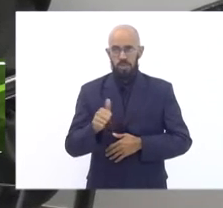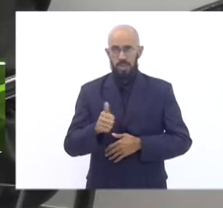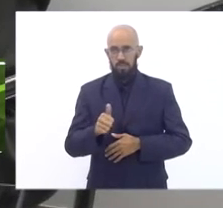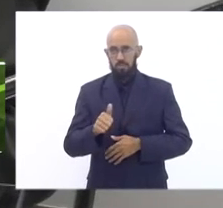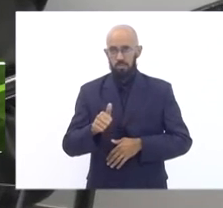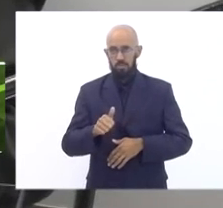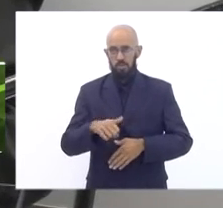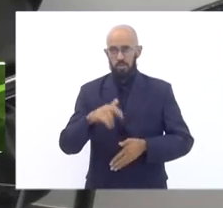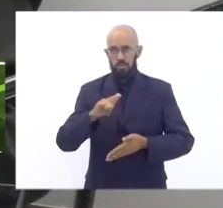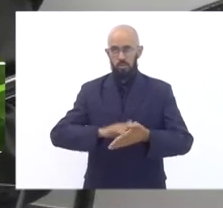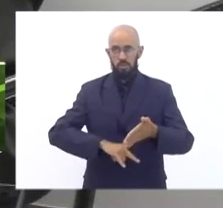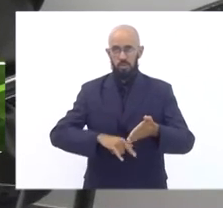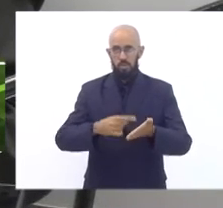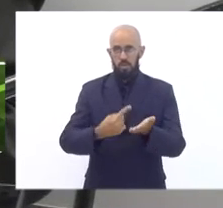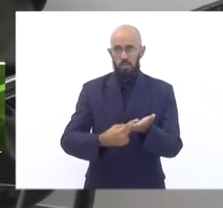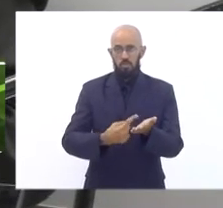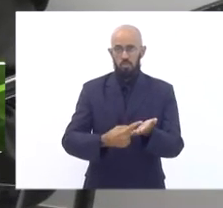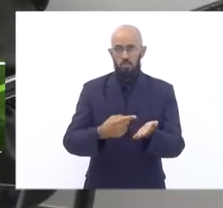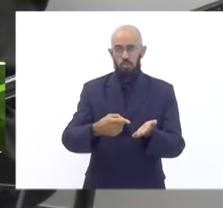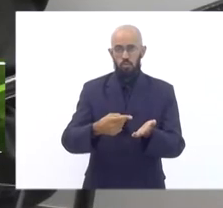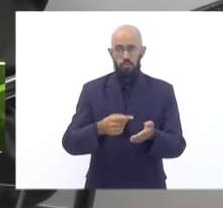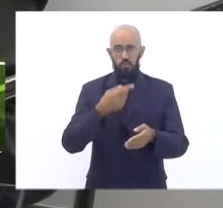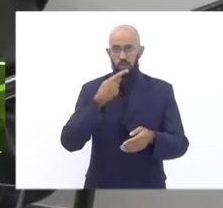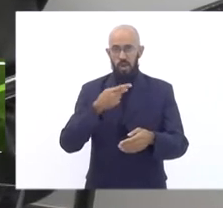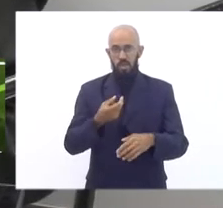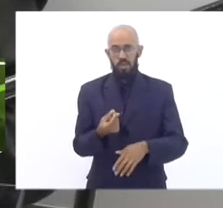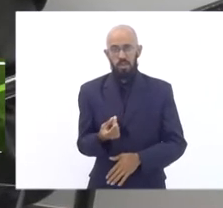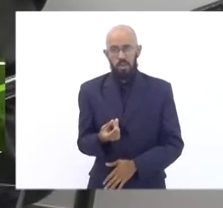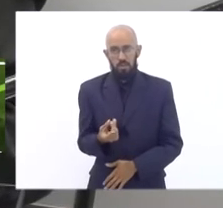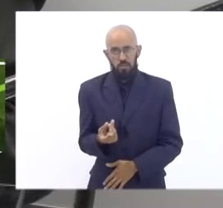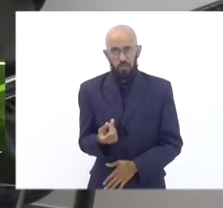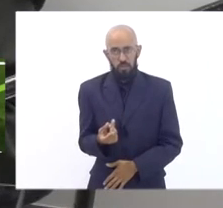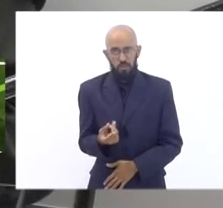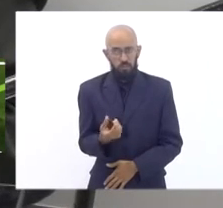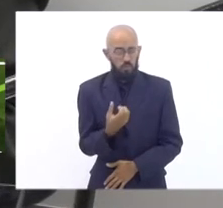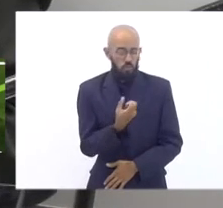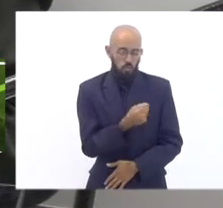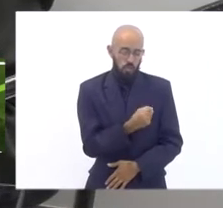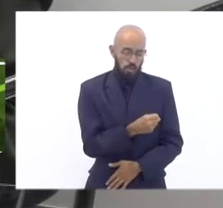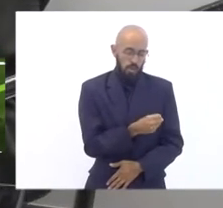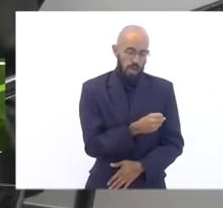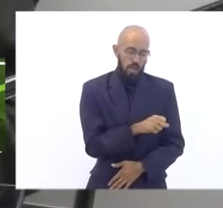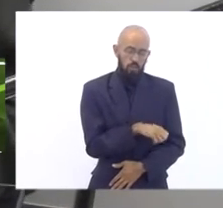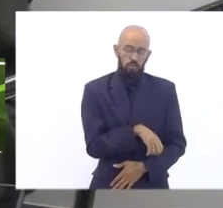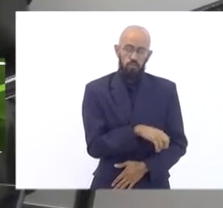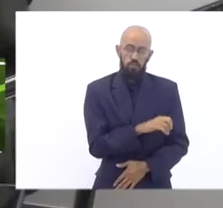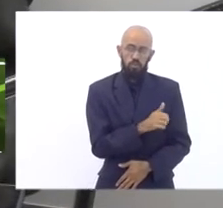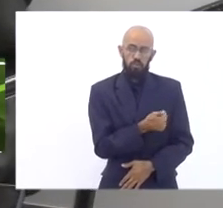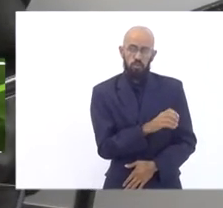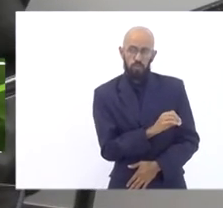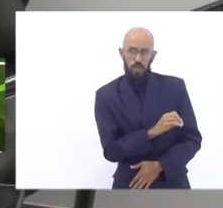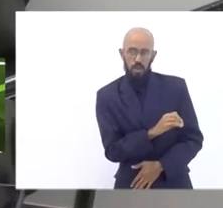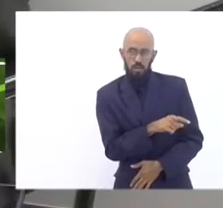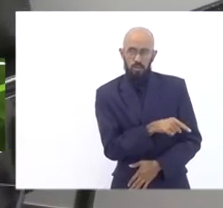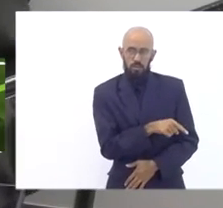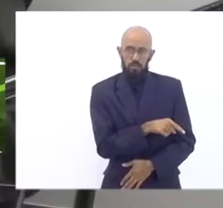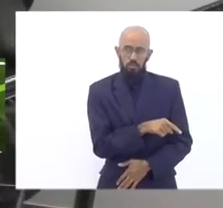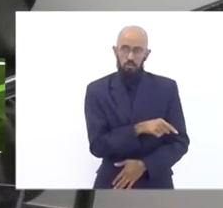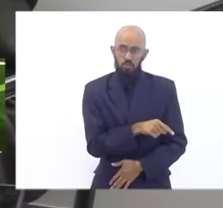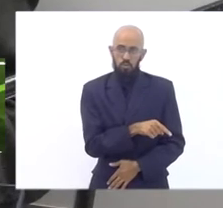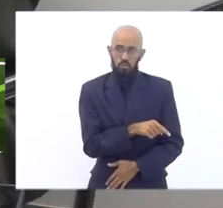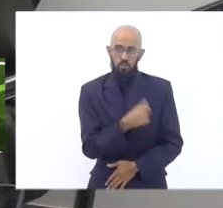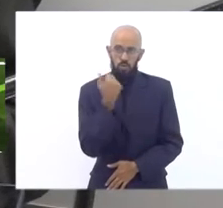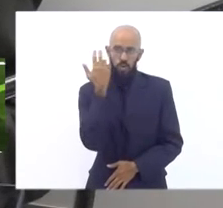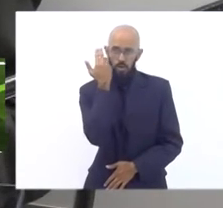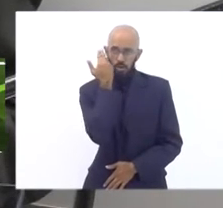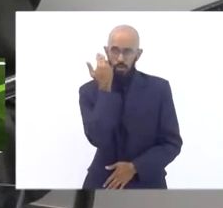11º termo aditivo que trata da tarifa. Os oitavo e décimo, o deputado Eliomar